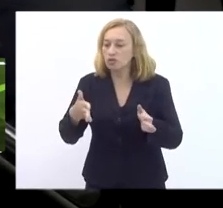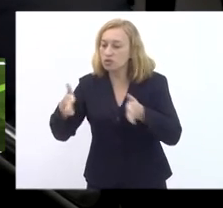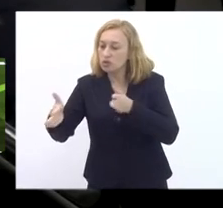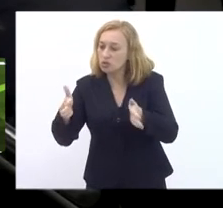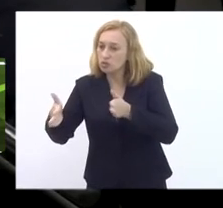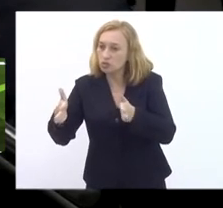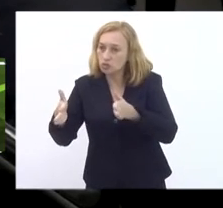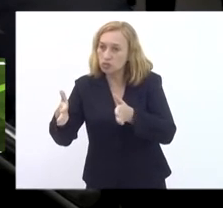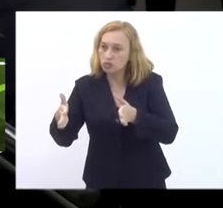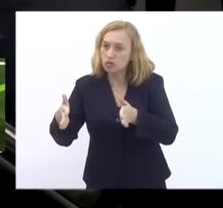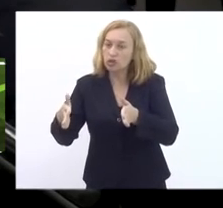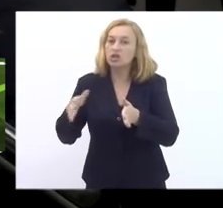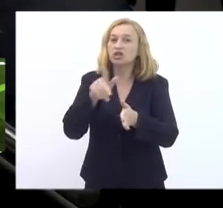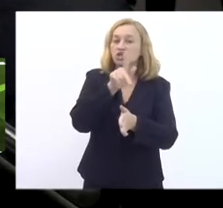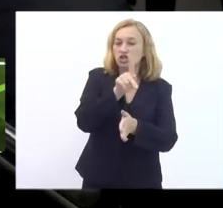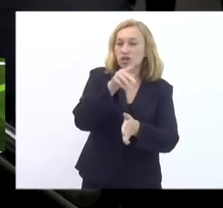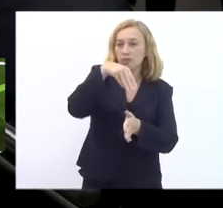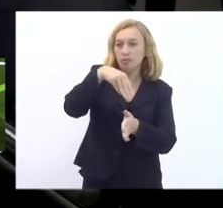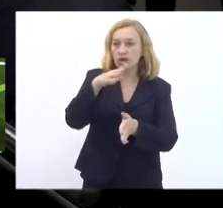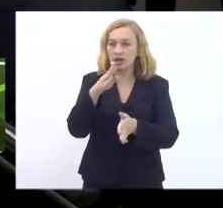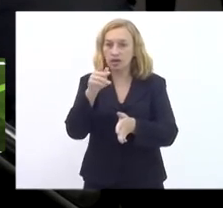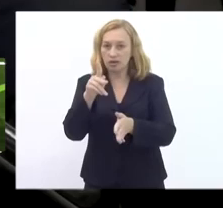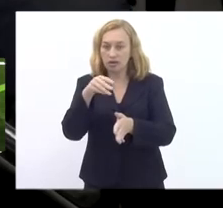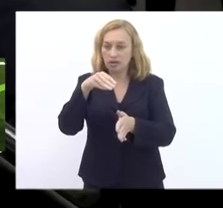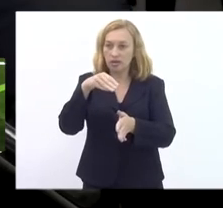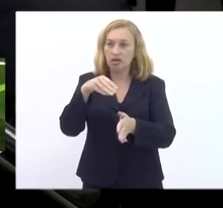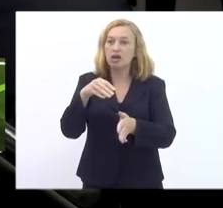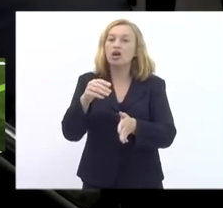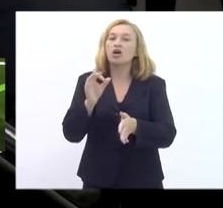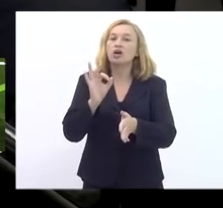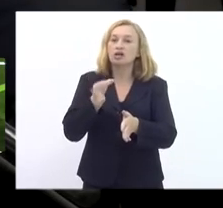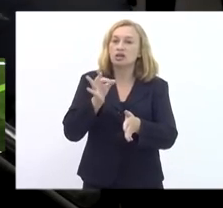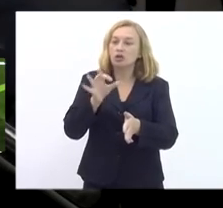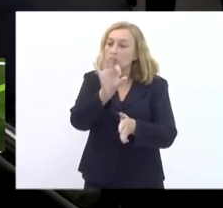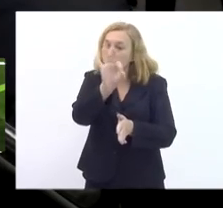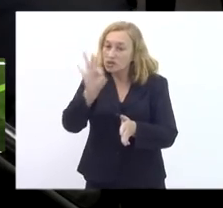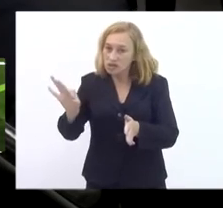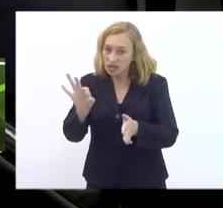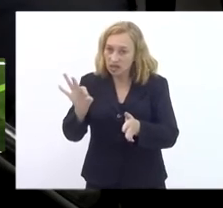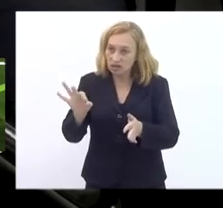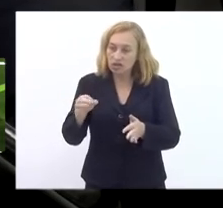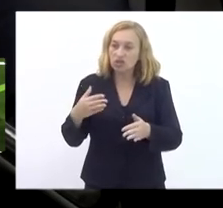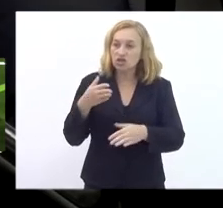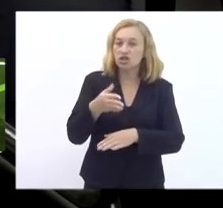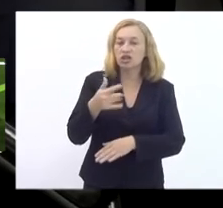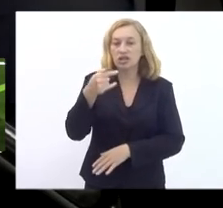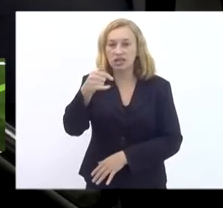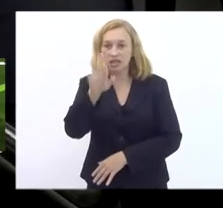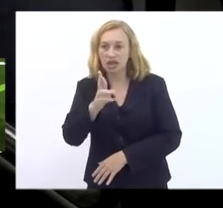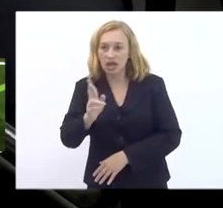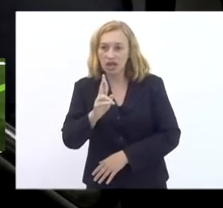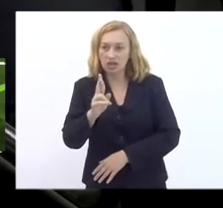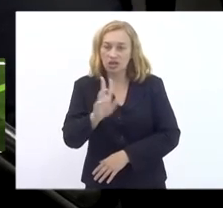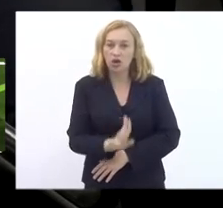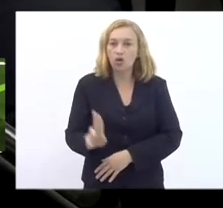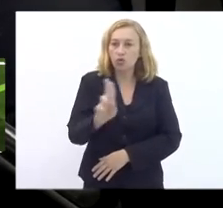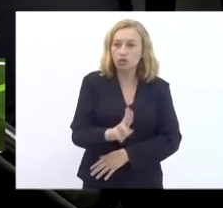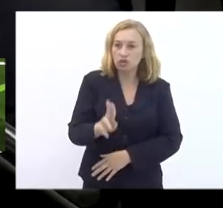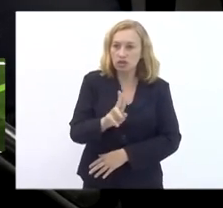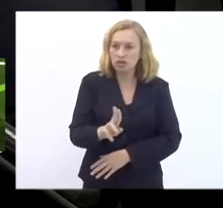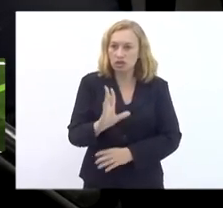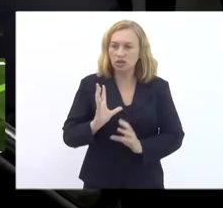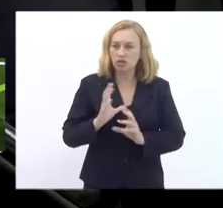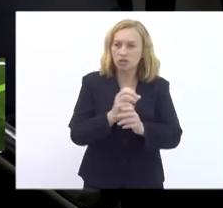período também do IGPM. Então, na realidade, o percentual que se chega até R$ 7,00 é utilizando a base de cálculo